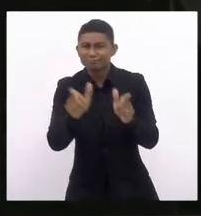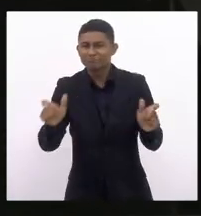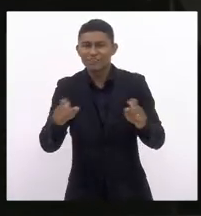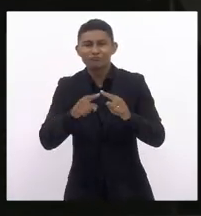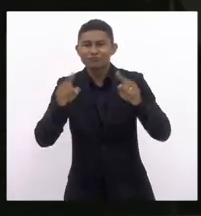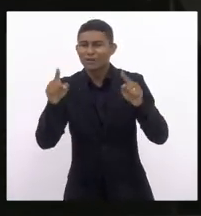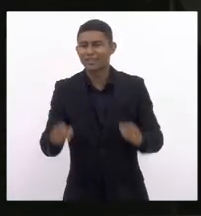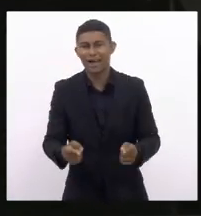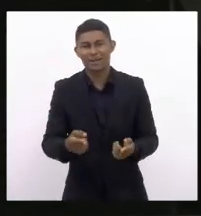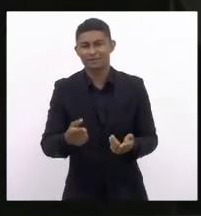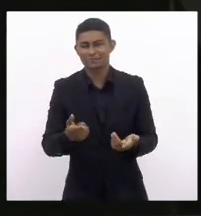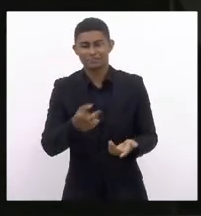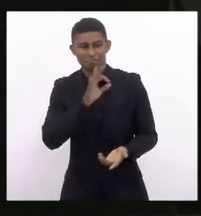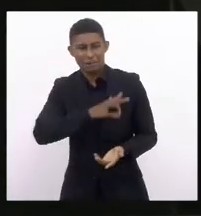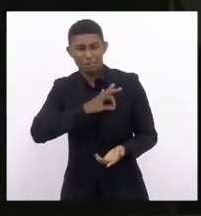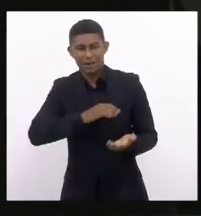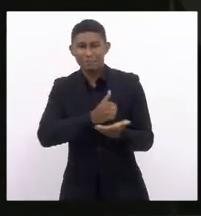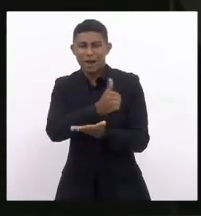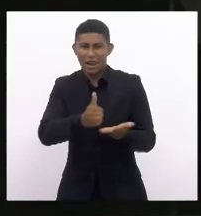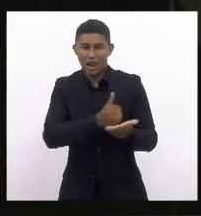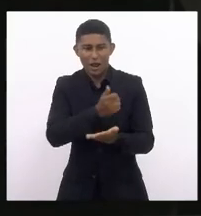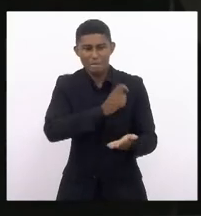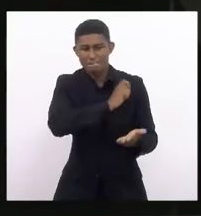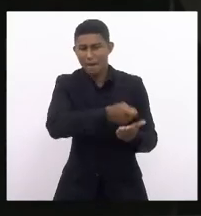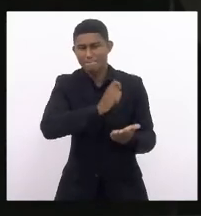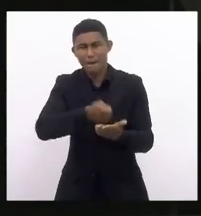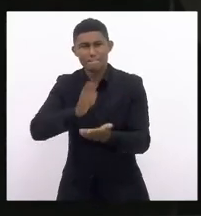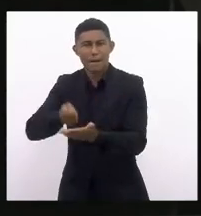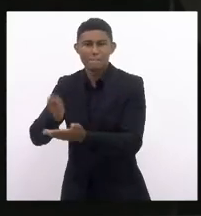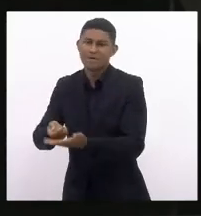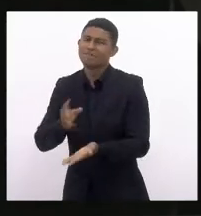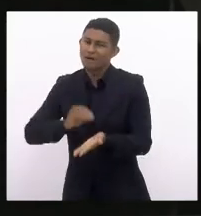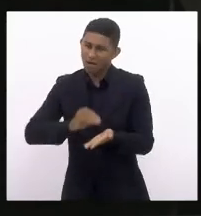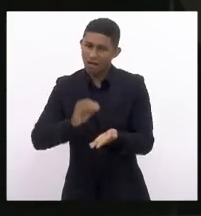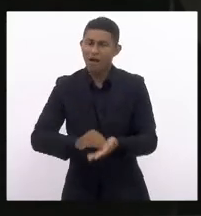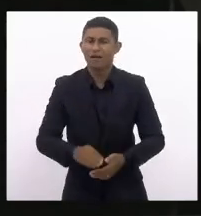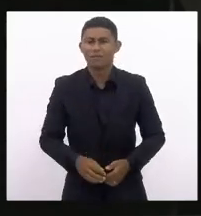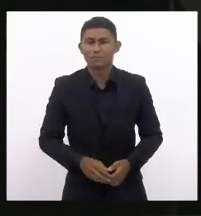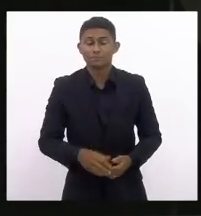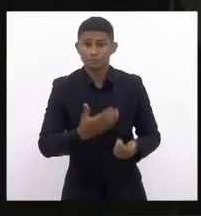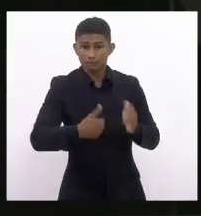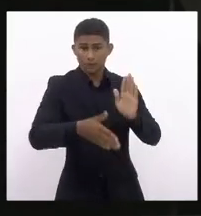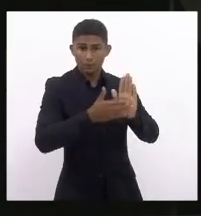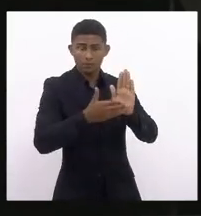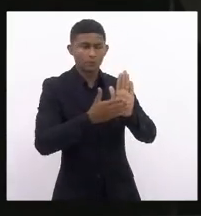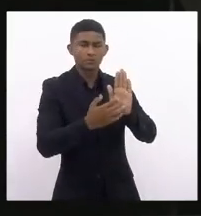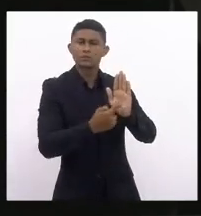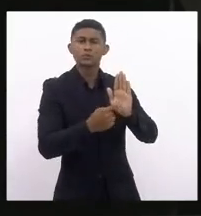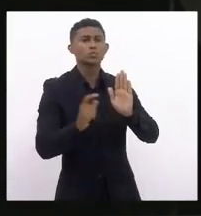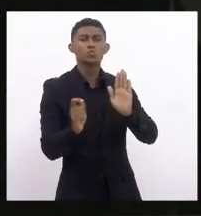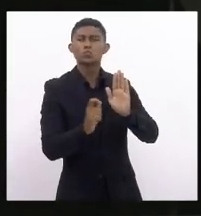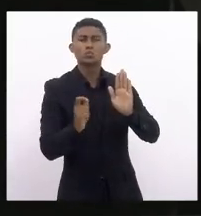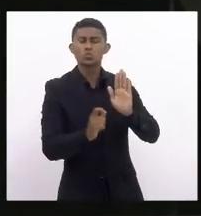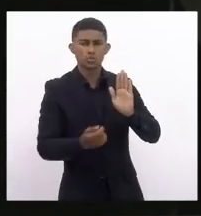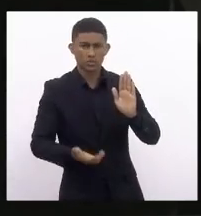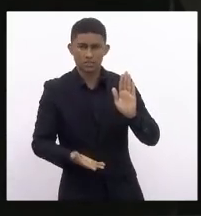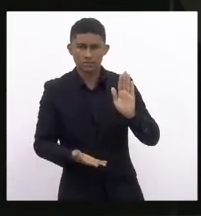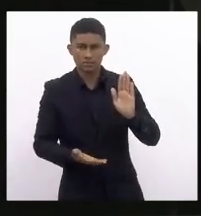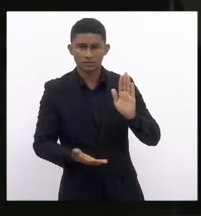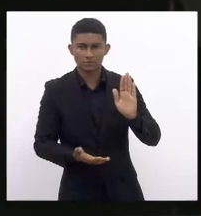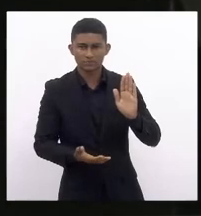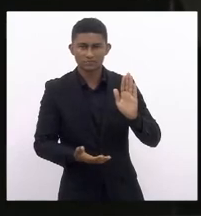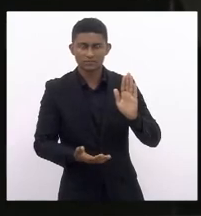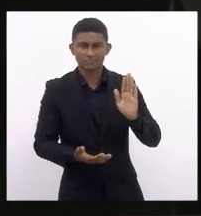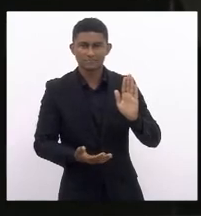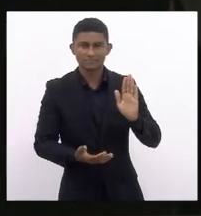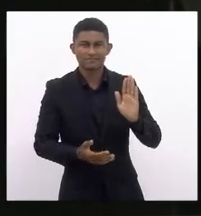sendo apresentada, deputada Tia Ju, é a desoneração trabalhista da fonte, né,